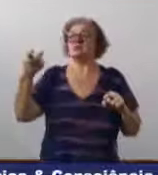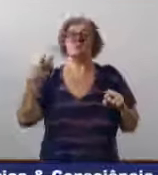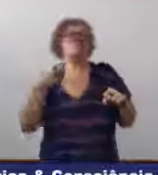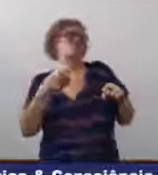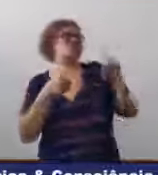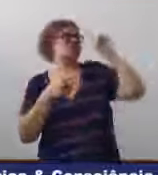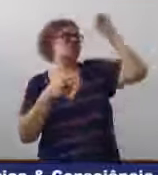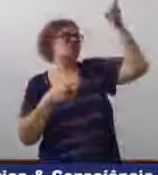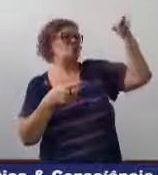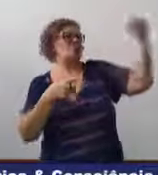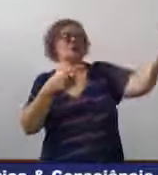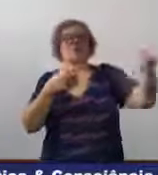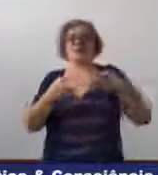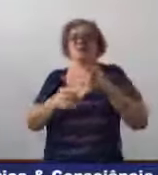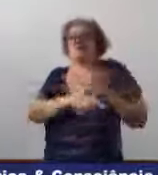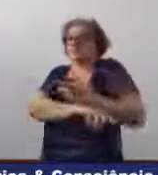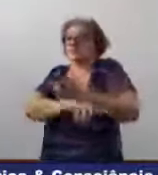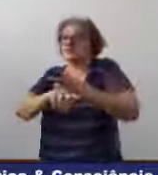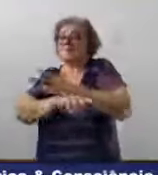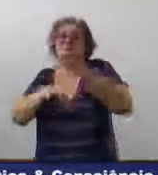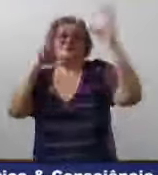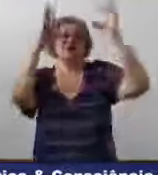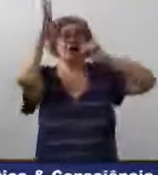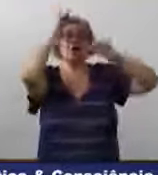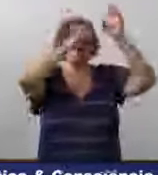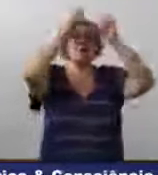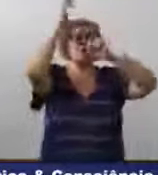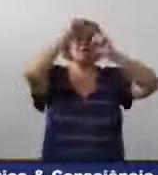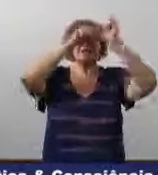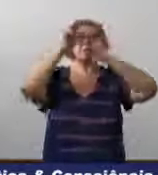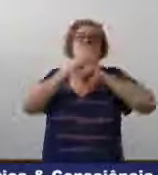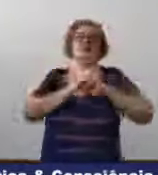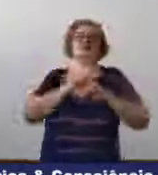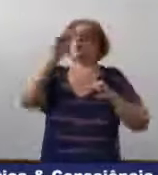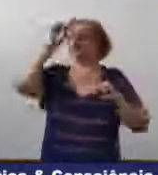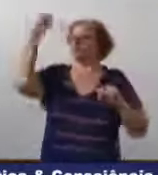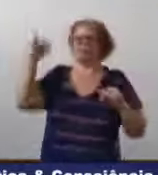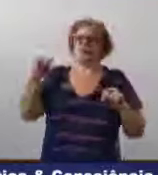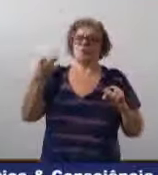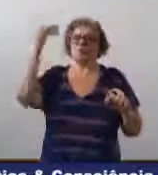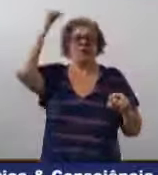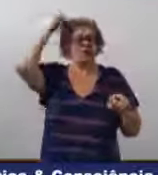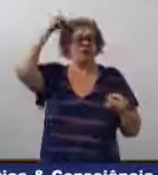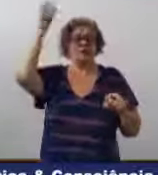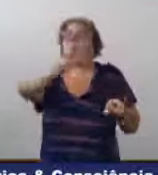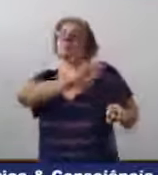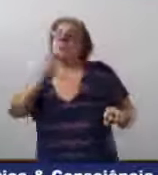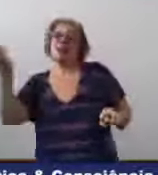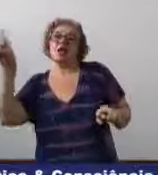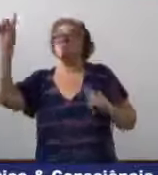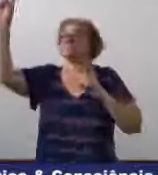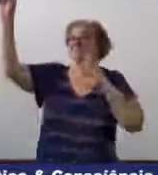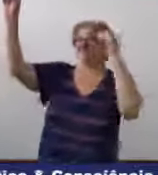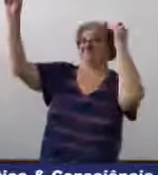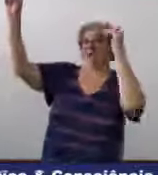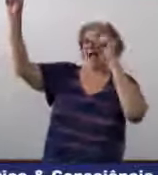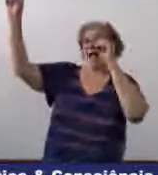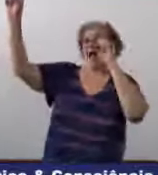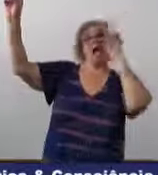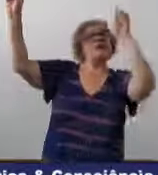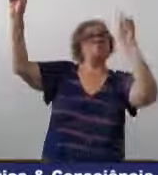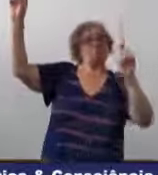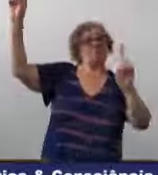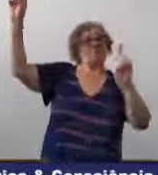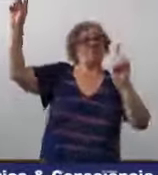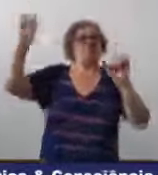um questionamento que buscamos aprendizagem. Então a dúvida não é pecado. Não é ofensa a Deus. Chega dessa ideia